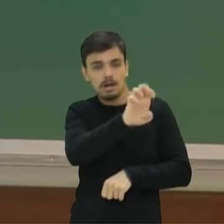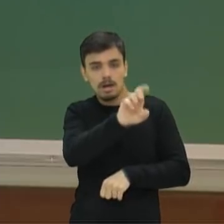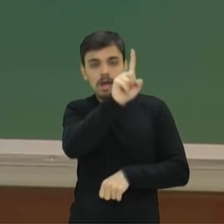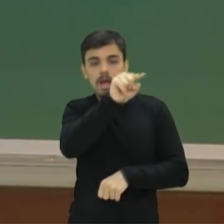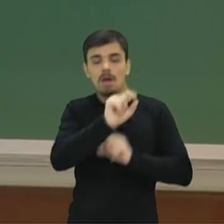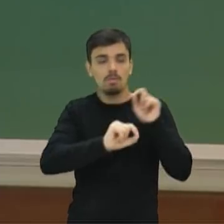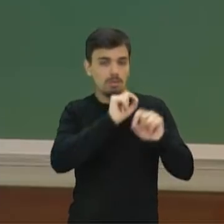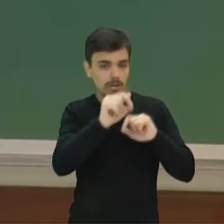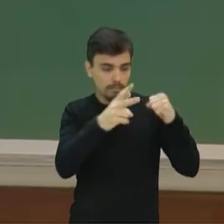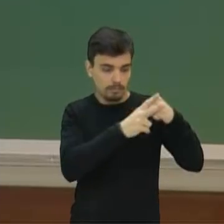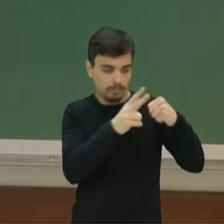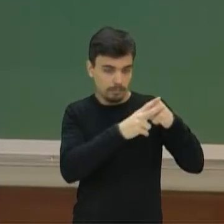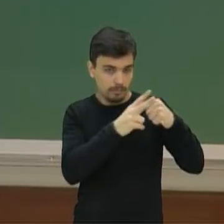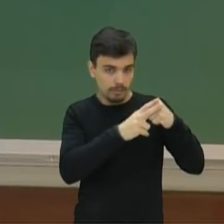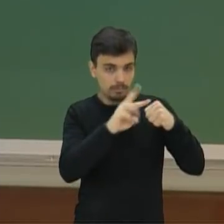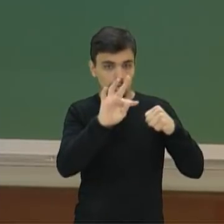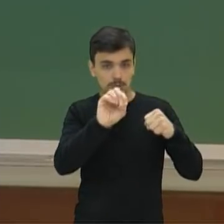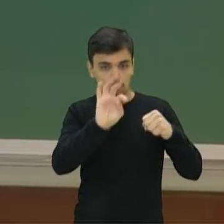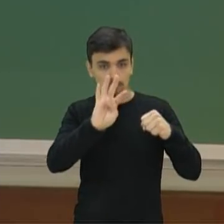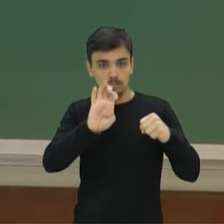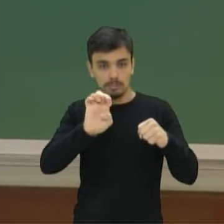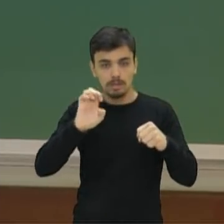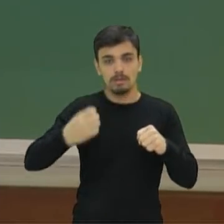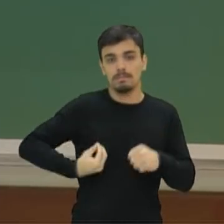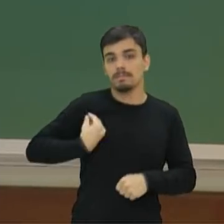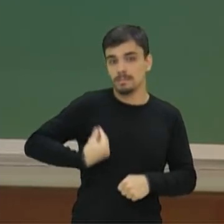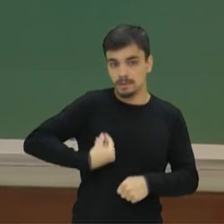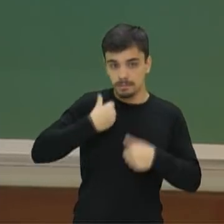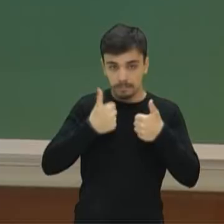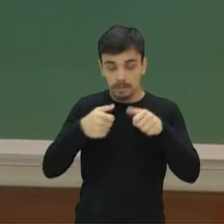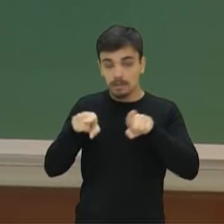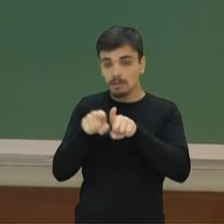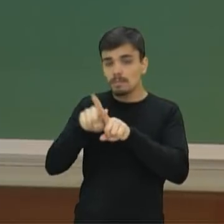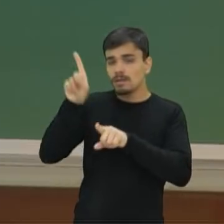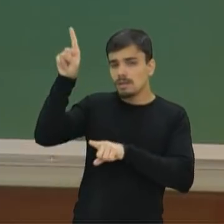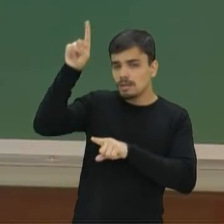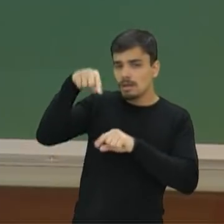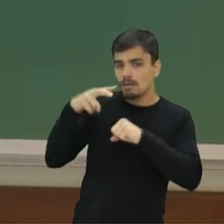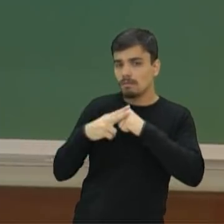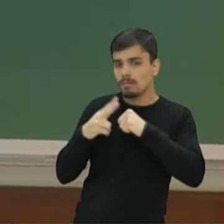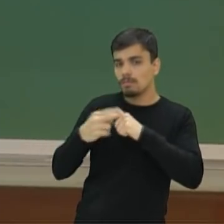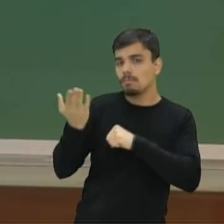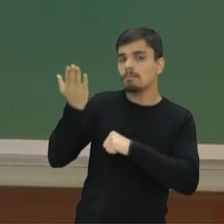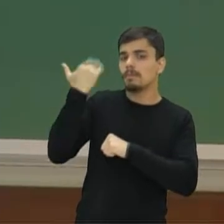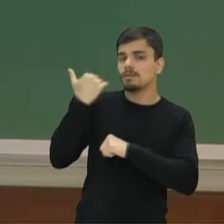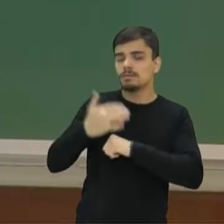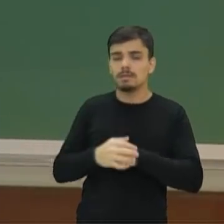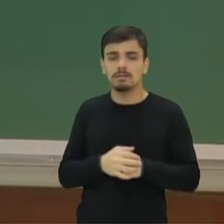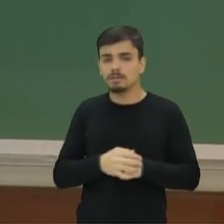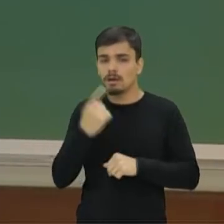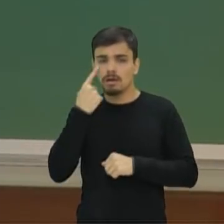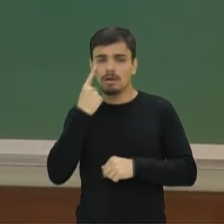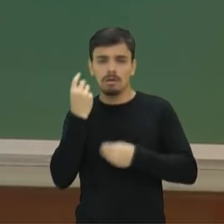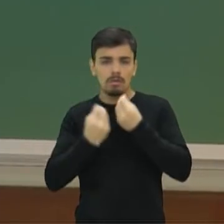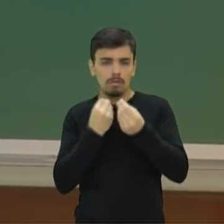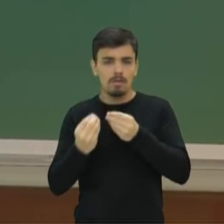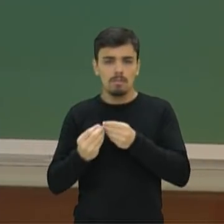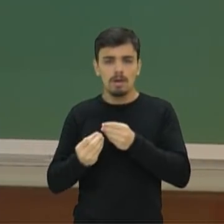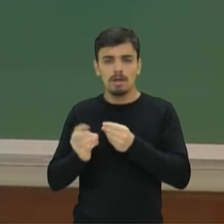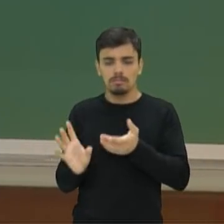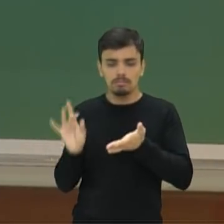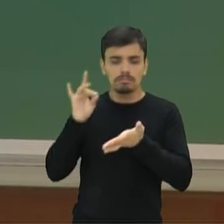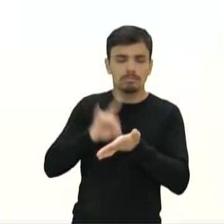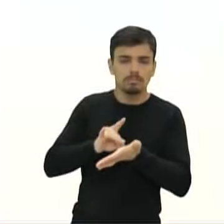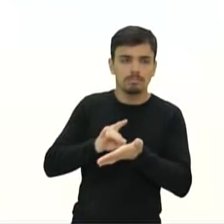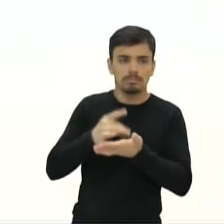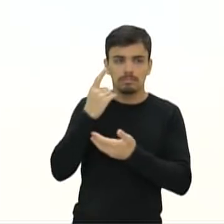verbos to be do presente. E esses aqui? Esses são o verbo to be do passado. Então, olha lá, forma afirmativa.